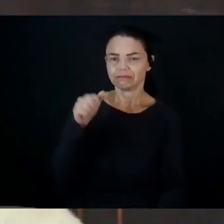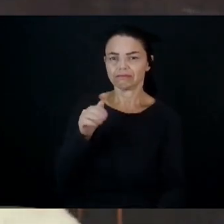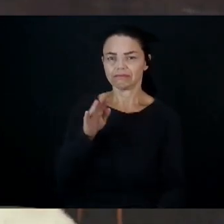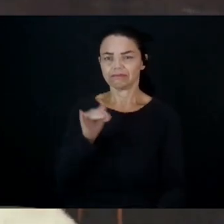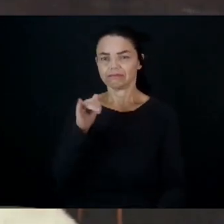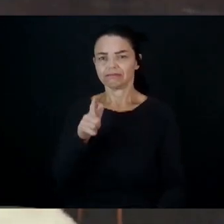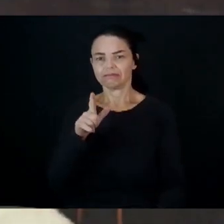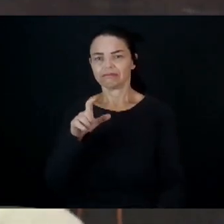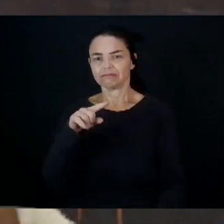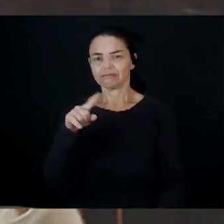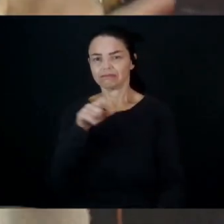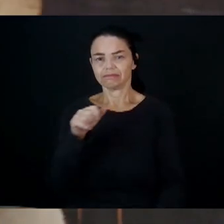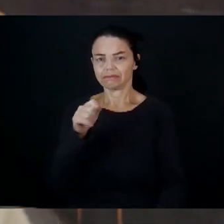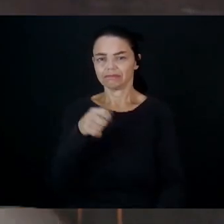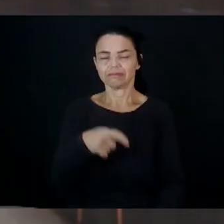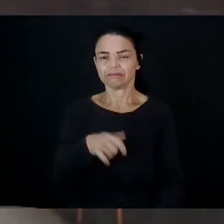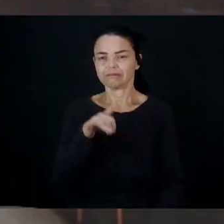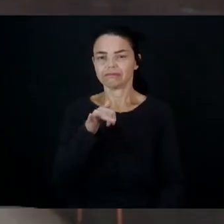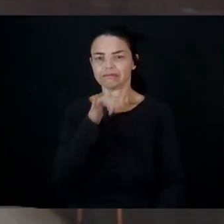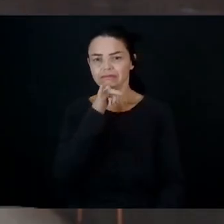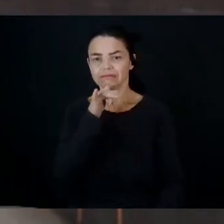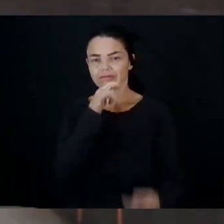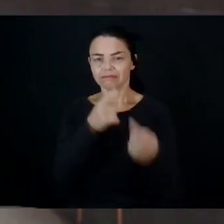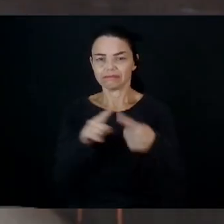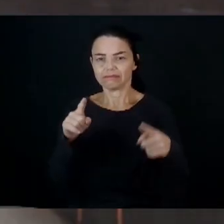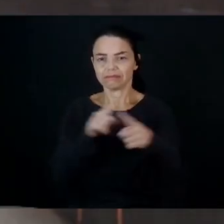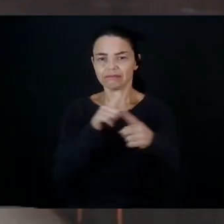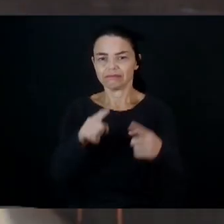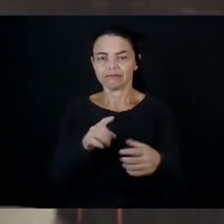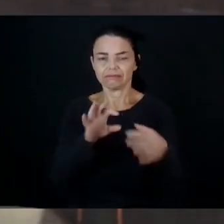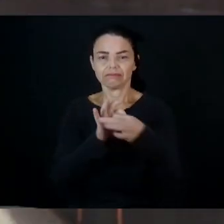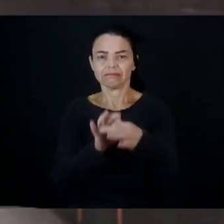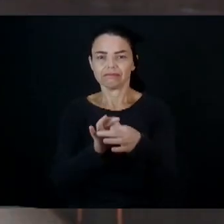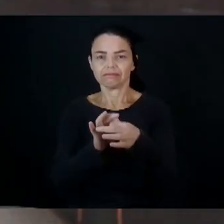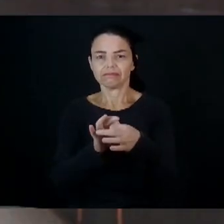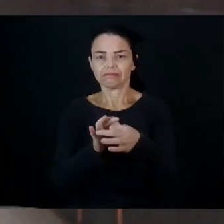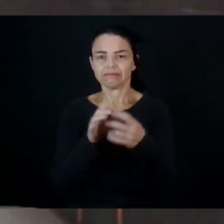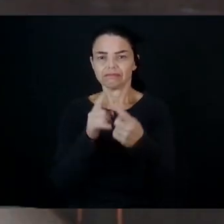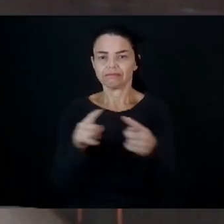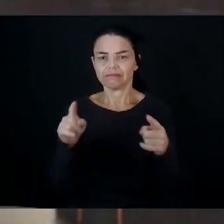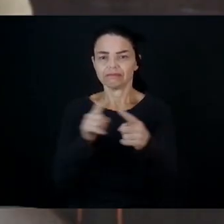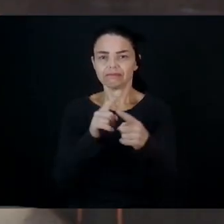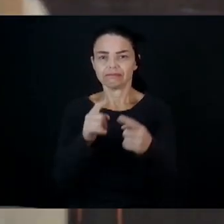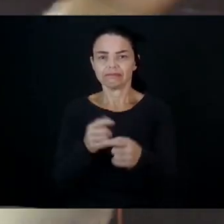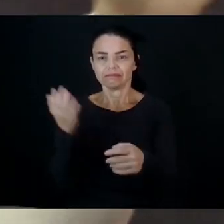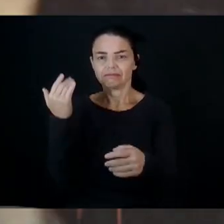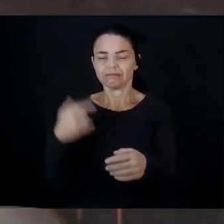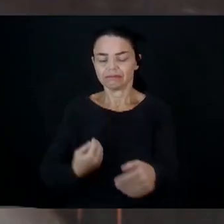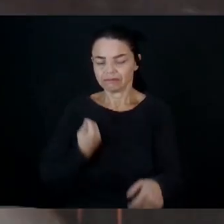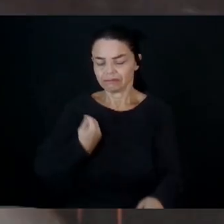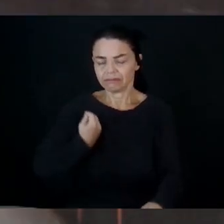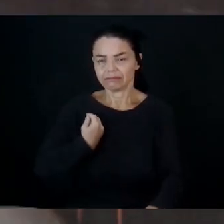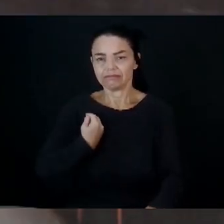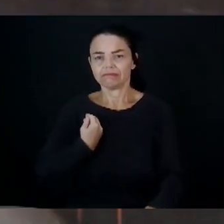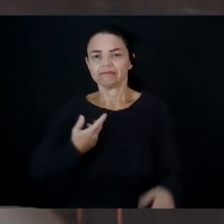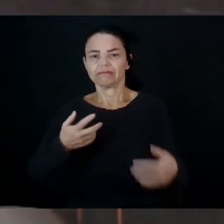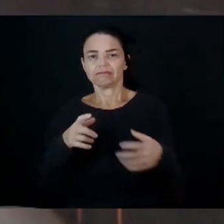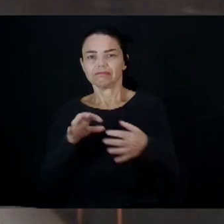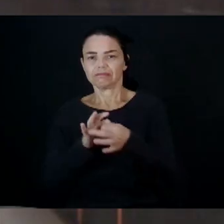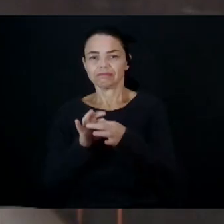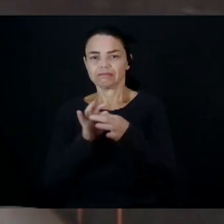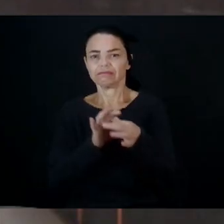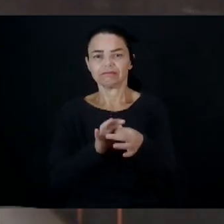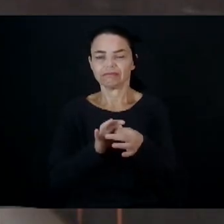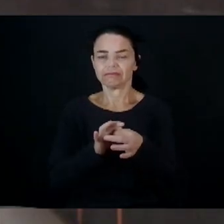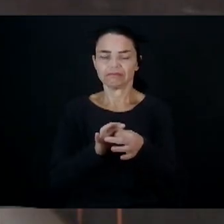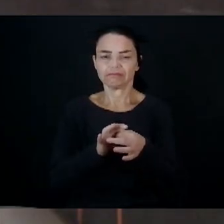dar um exemplo aí da música, mas se associa um ritmo musical a uma época da sua vida, ou uma relação que você teve, você fala, eu não ouço mais esse